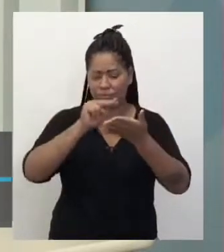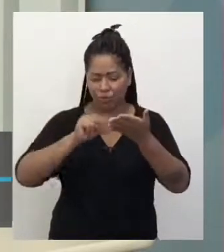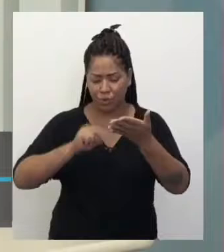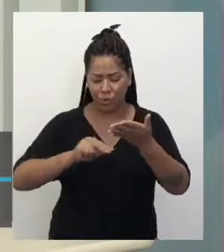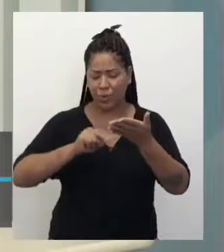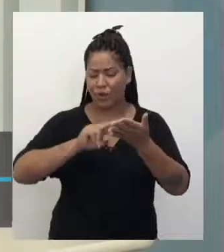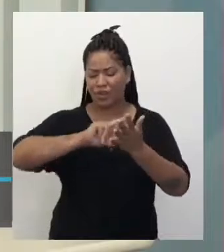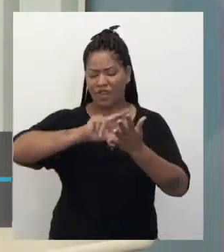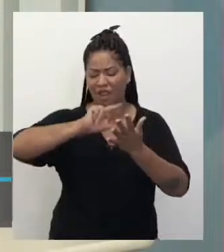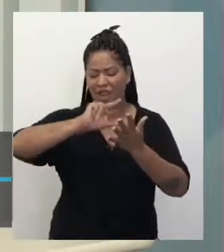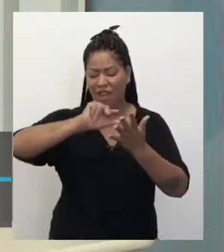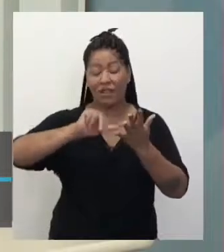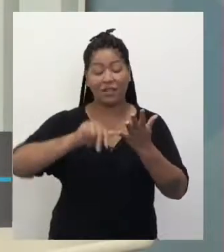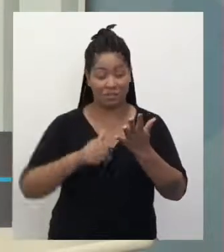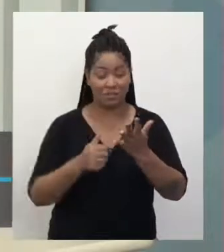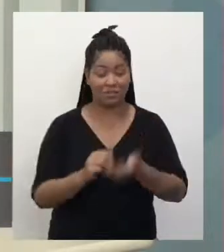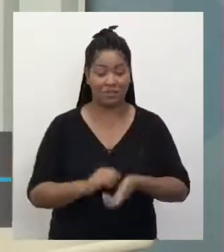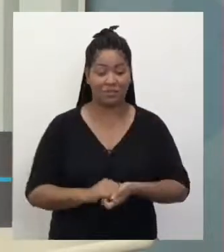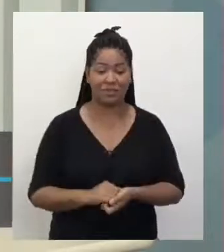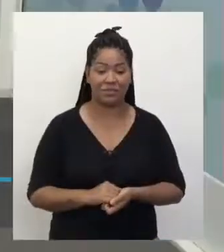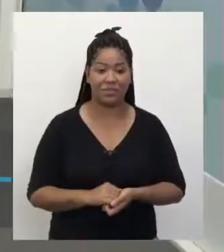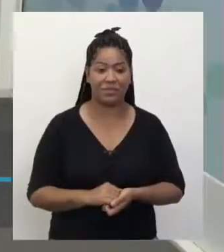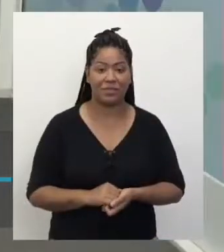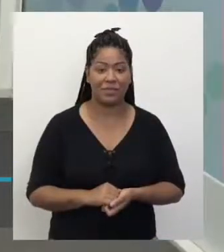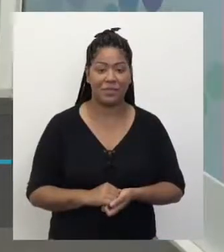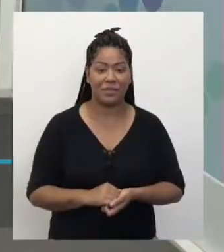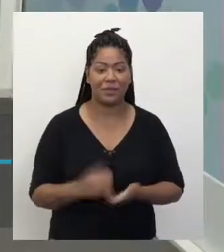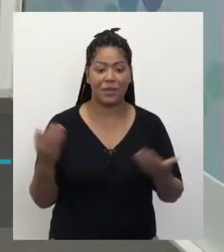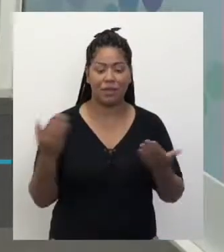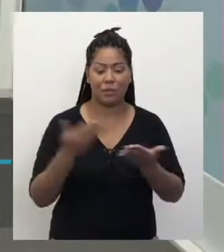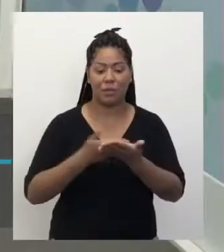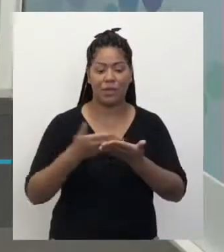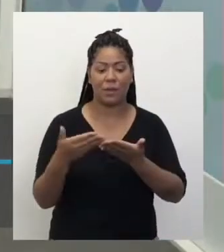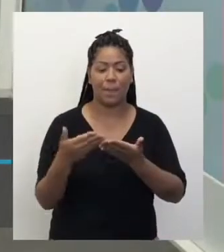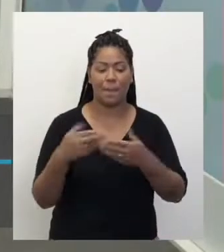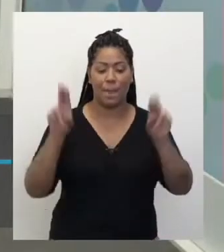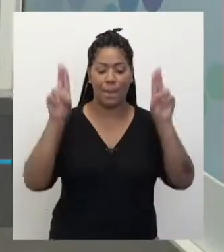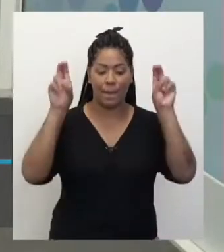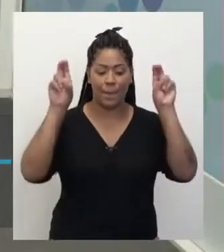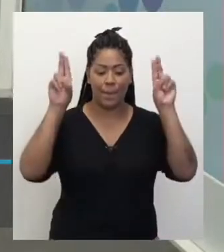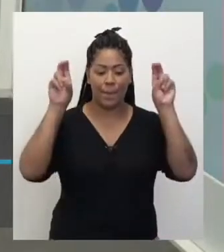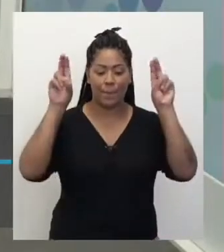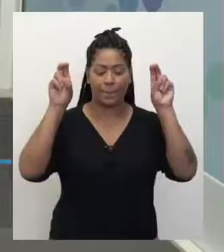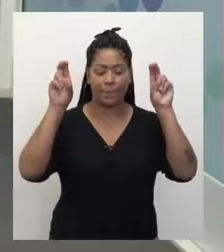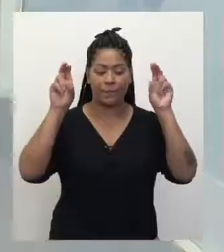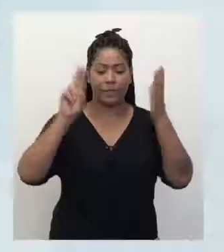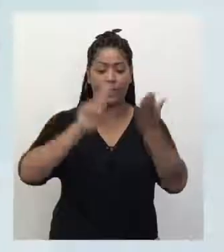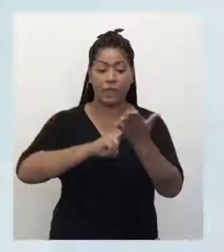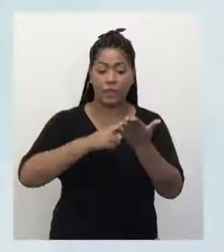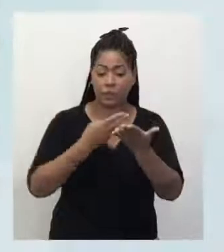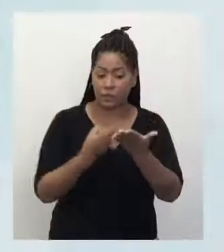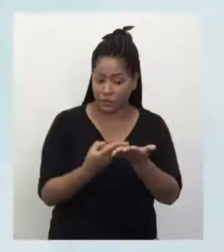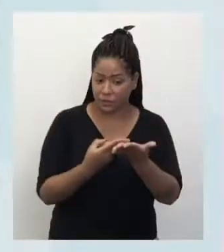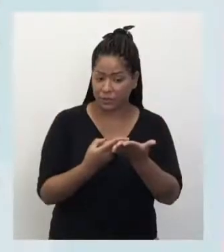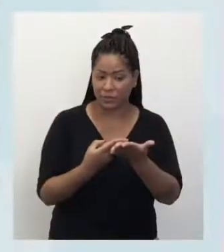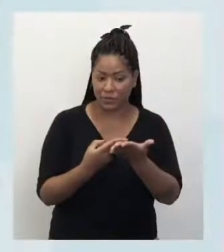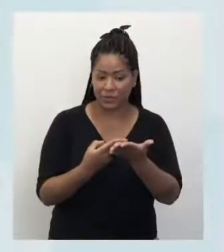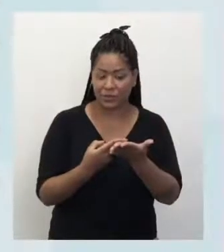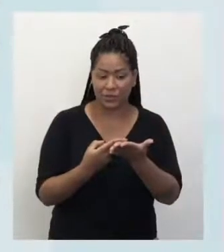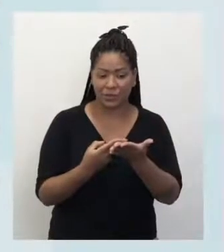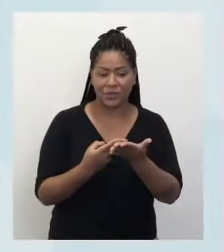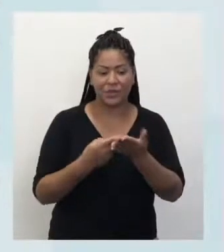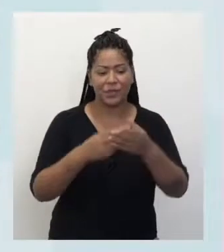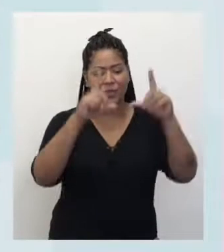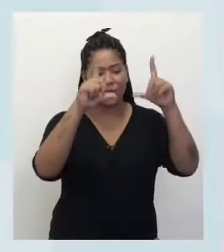sobre a diversidade de leituras. Isso, então vamos lá? Tema da aula, interpretação de charges e